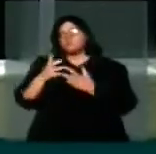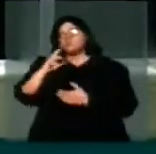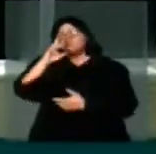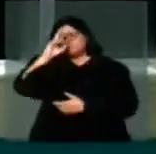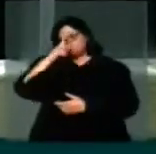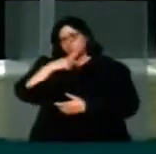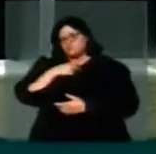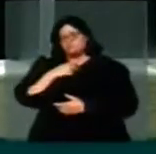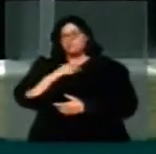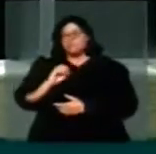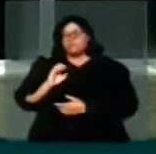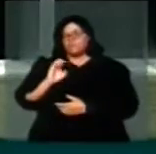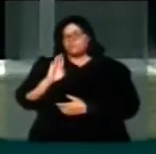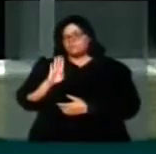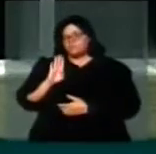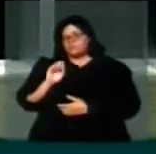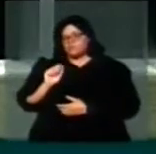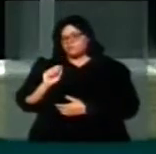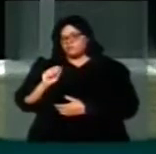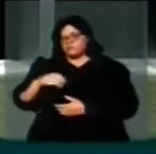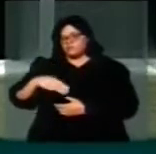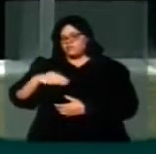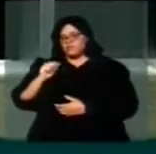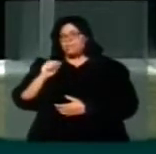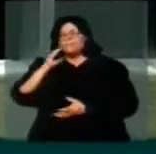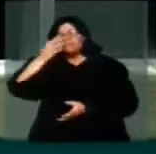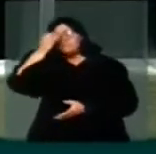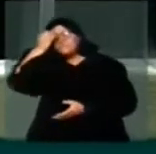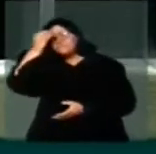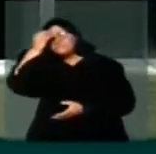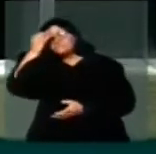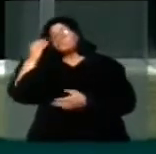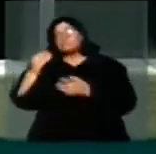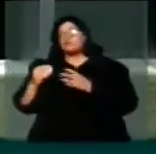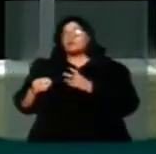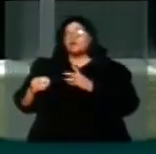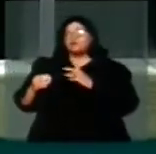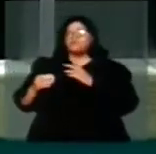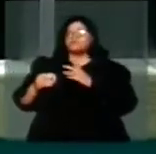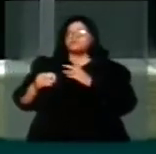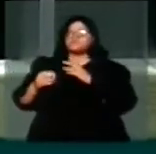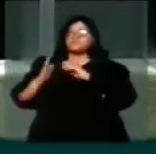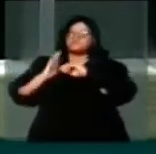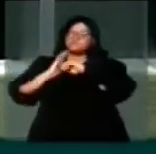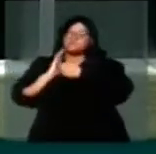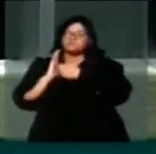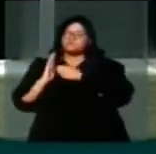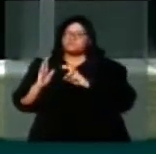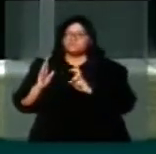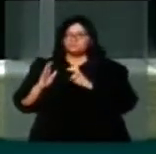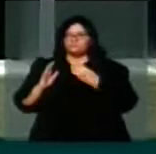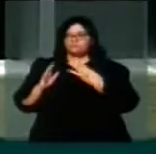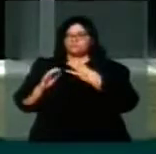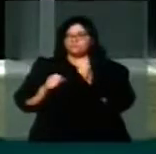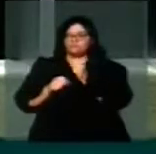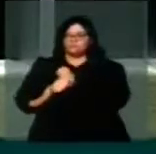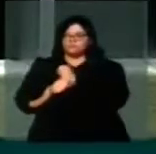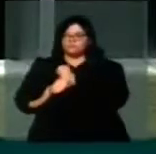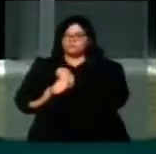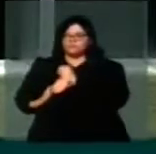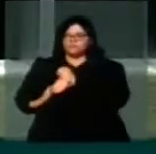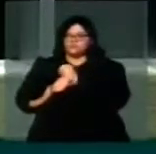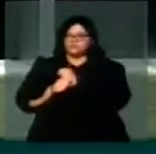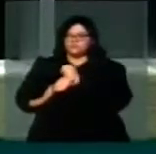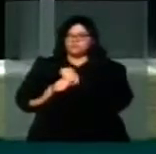pessoa do presidente Barack Obama, reconhecer que um bloqueio de 53 anos